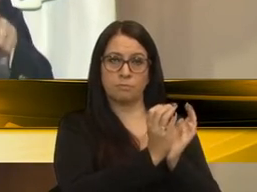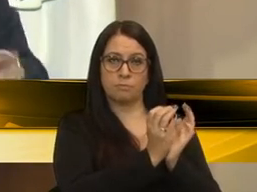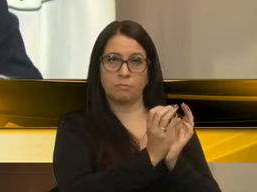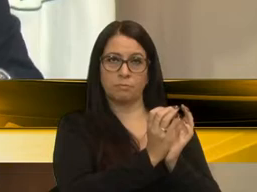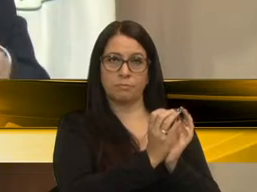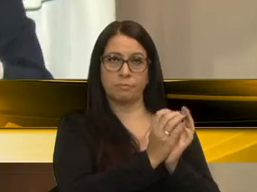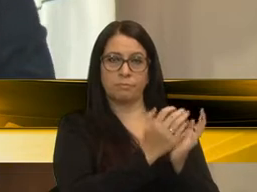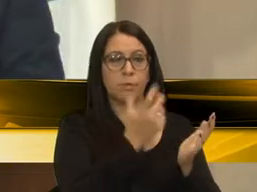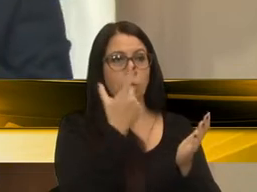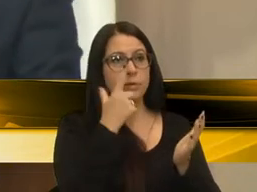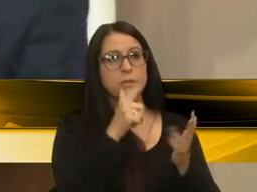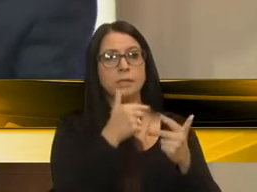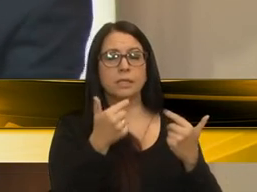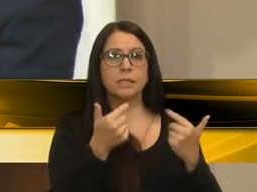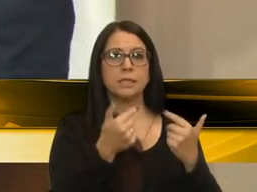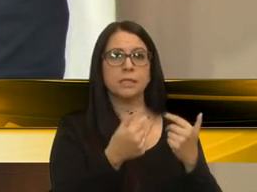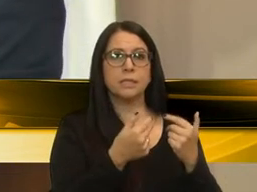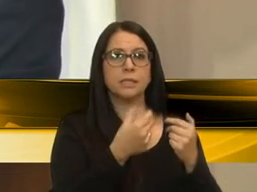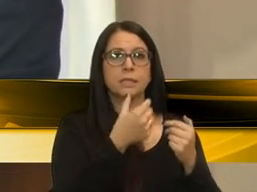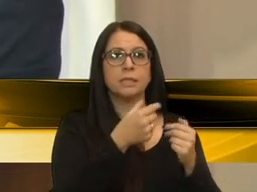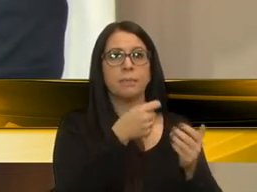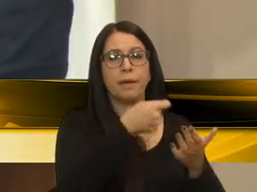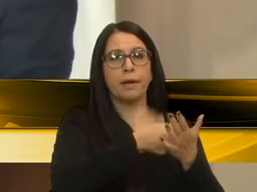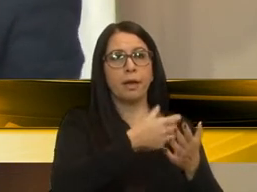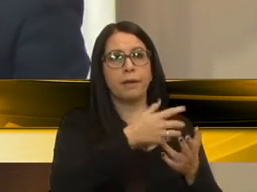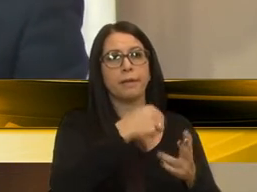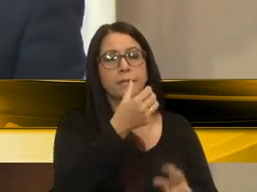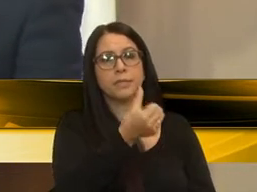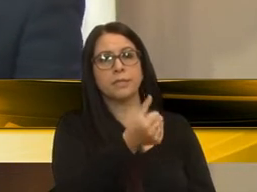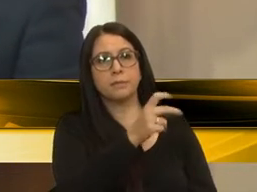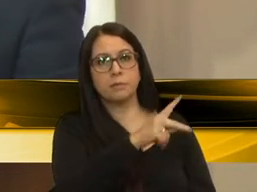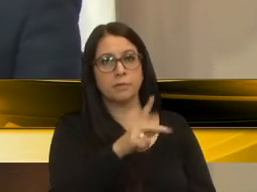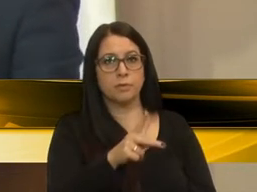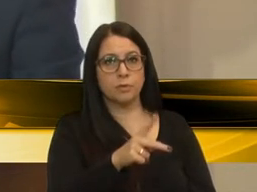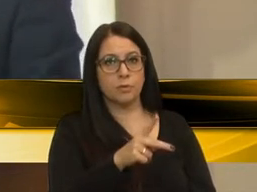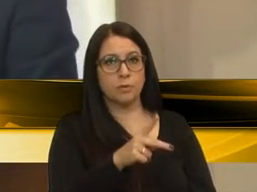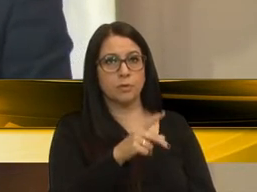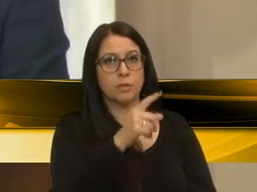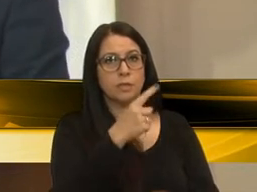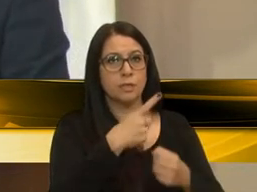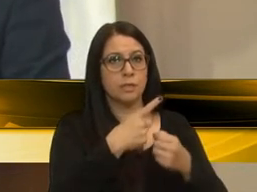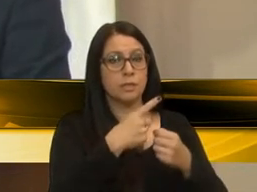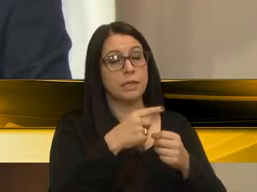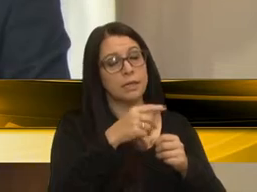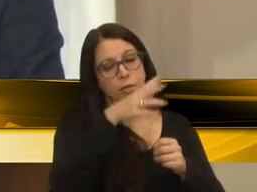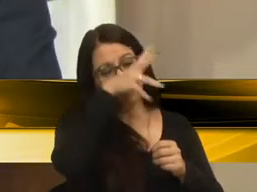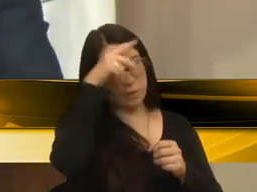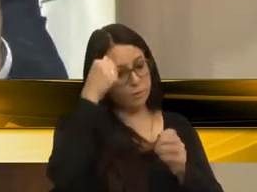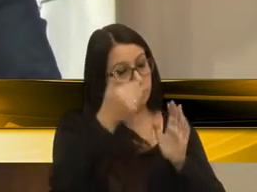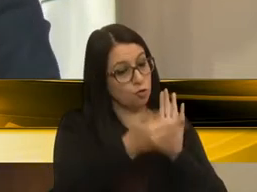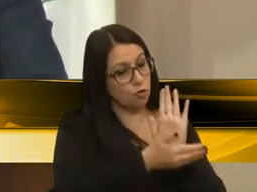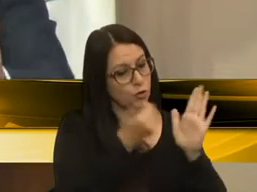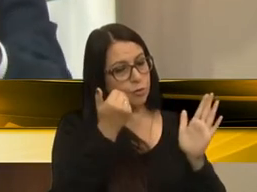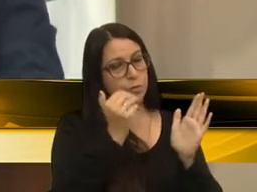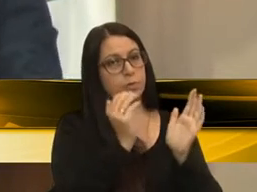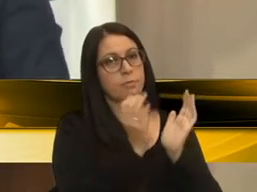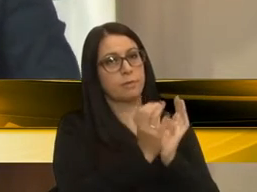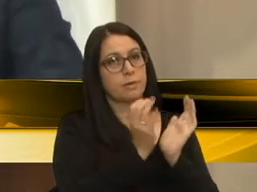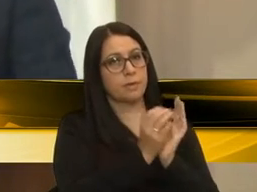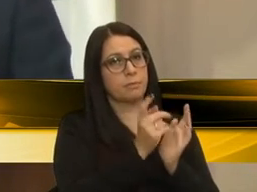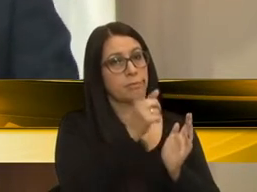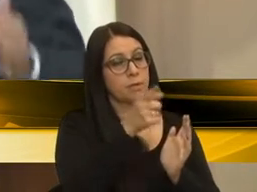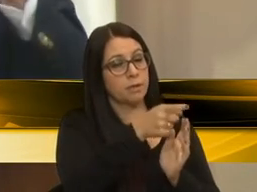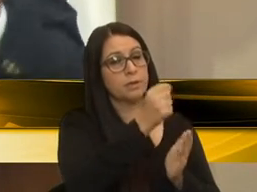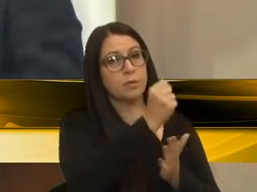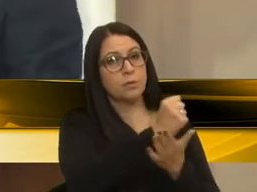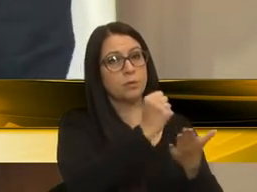para suprir aqueles 6 professores que o município retirou da PAI para que esta